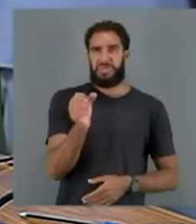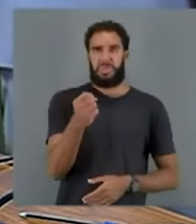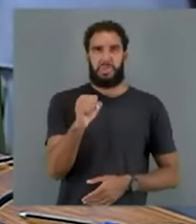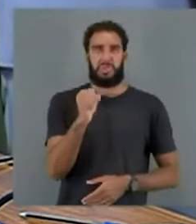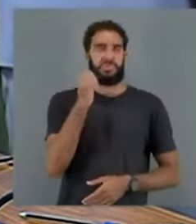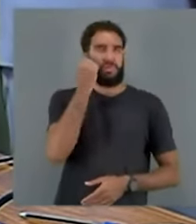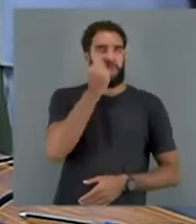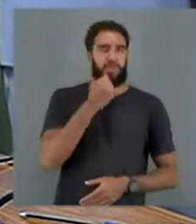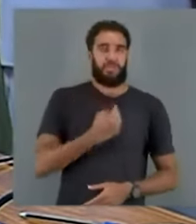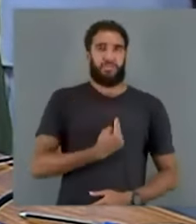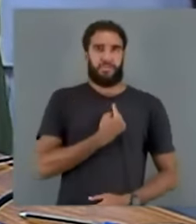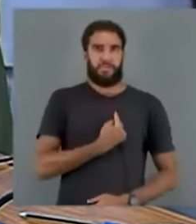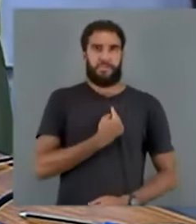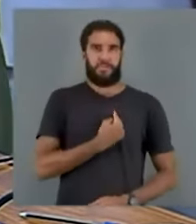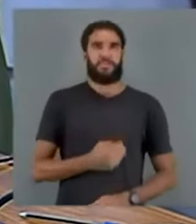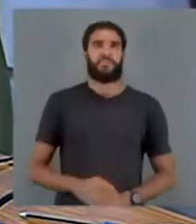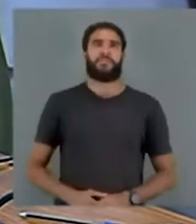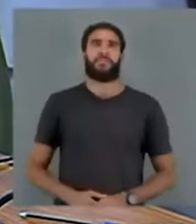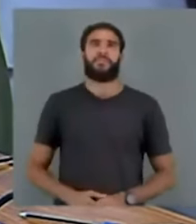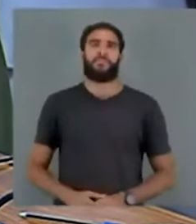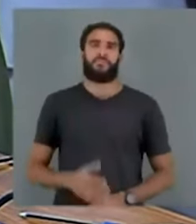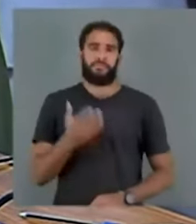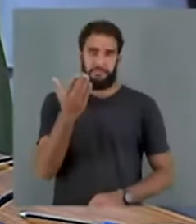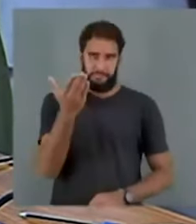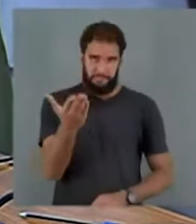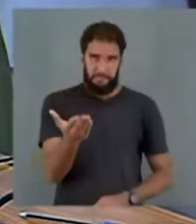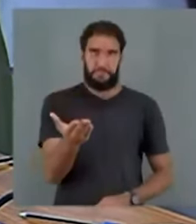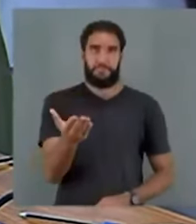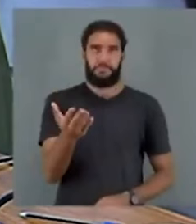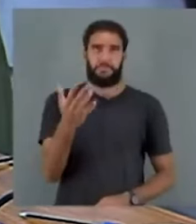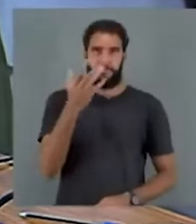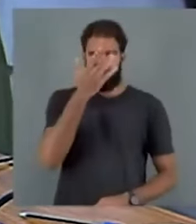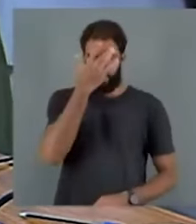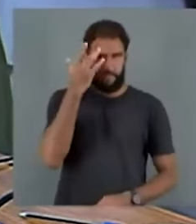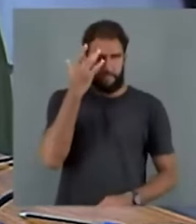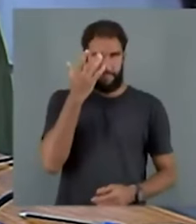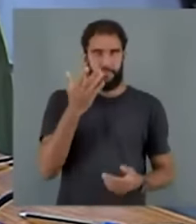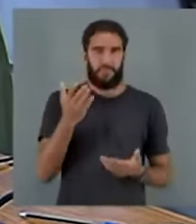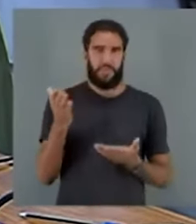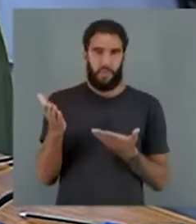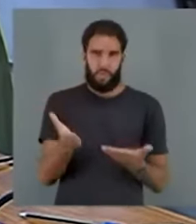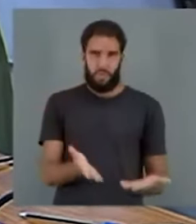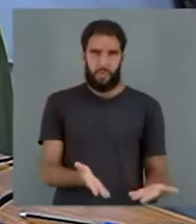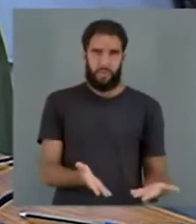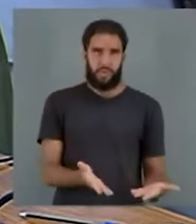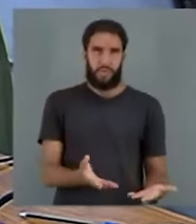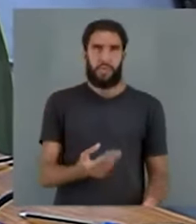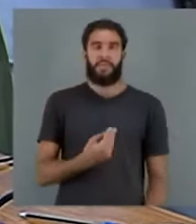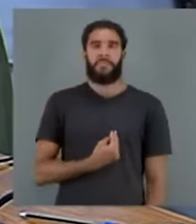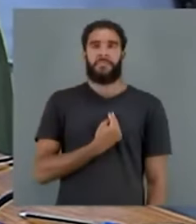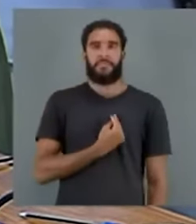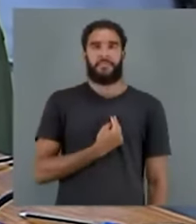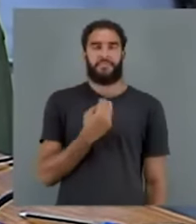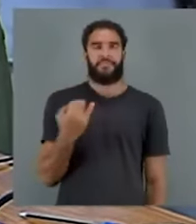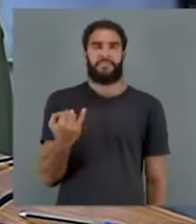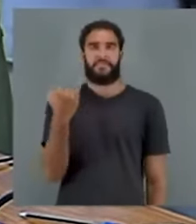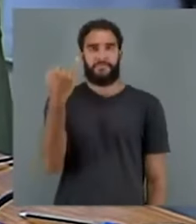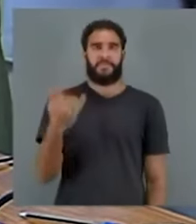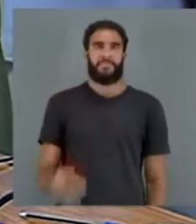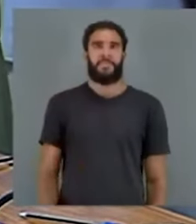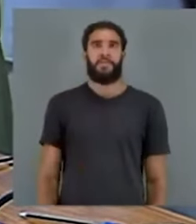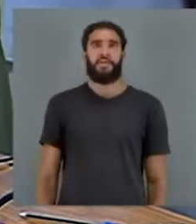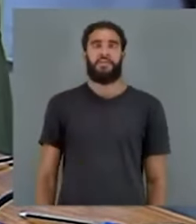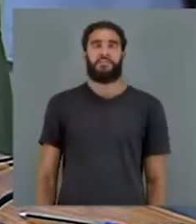que irão estar presente eu sou Com certeza já foi convidado a sua presença era muito importante então